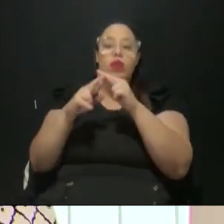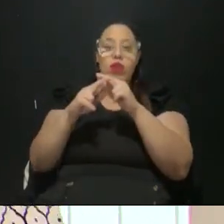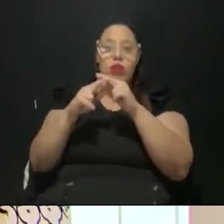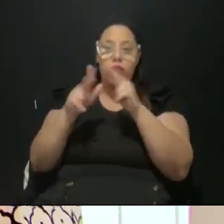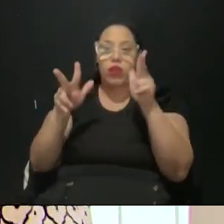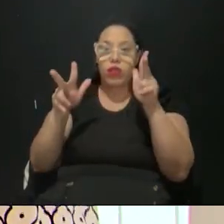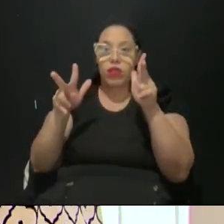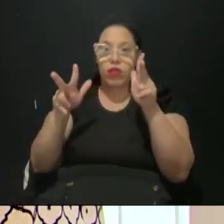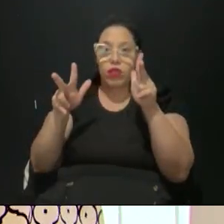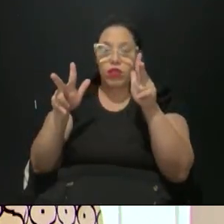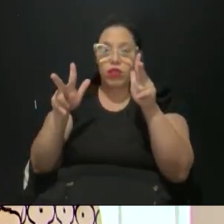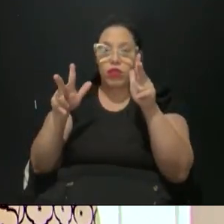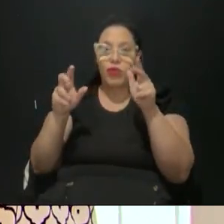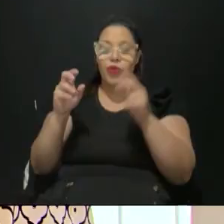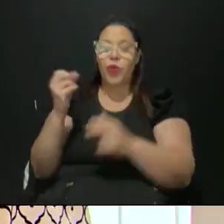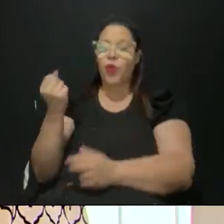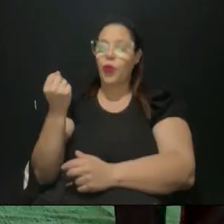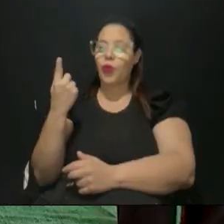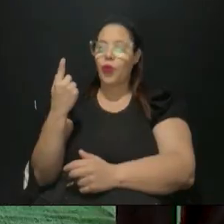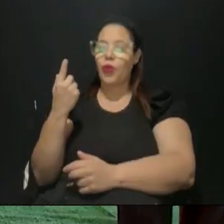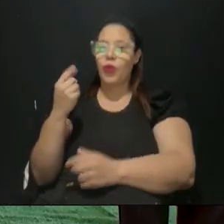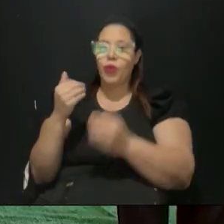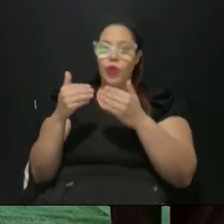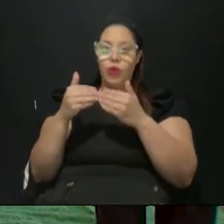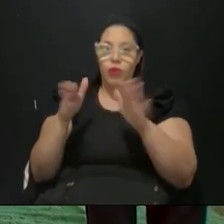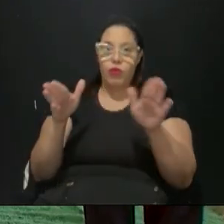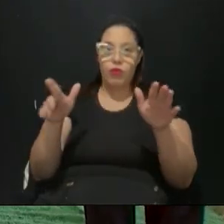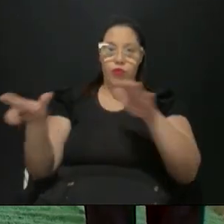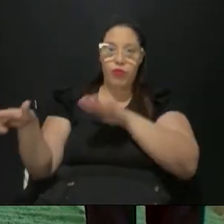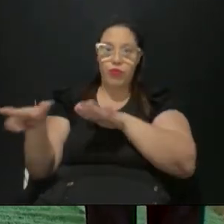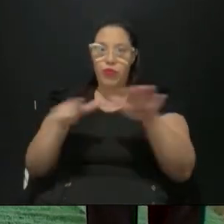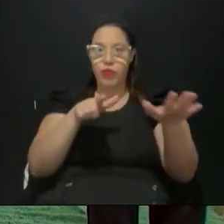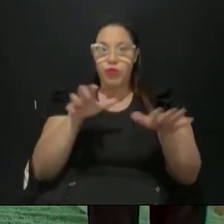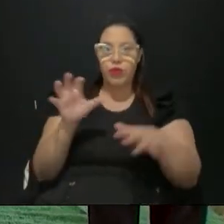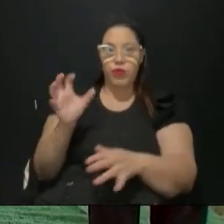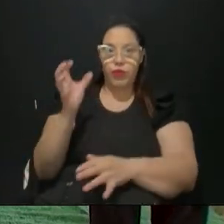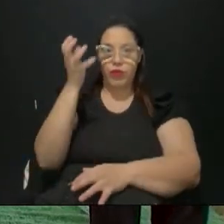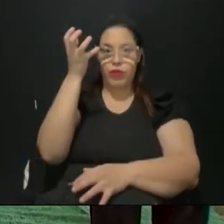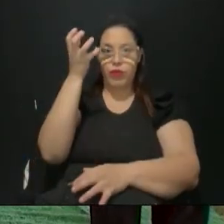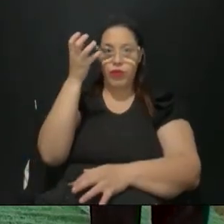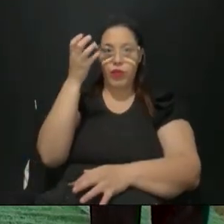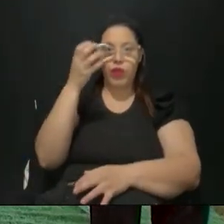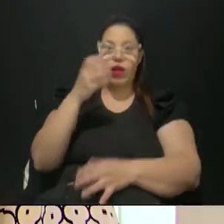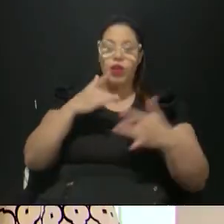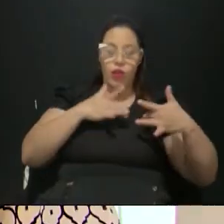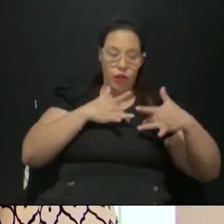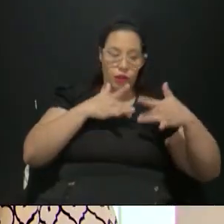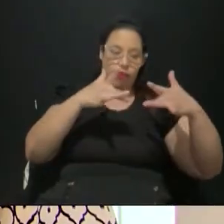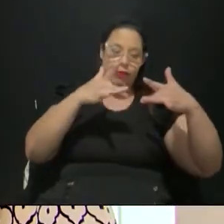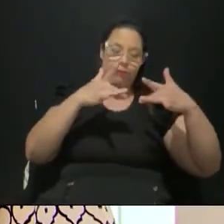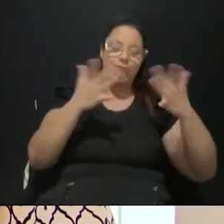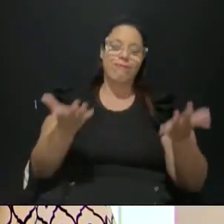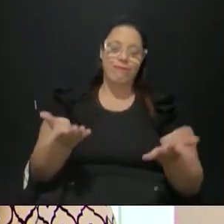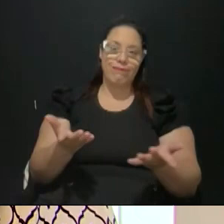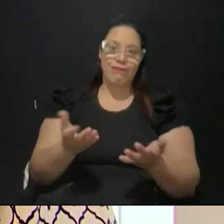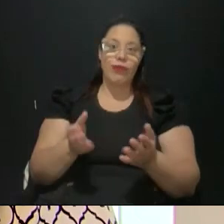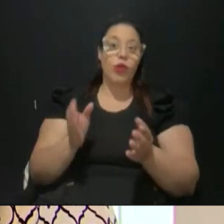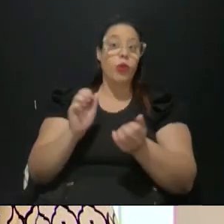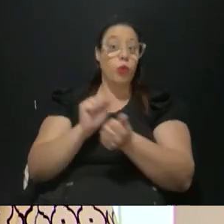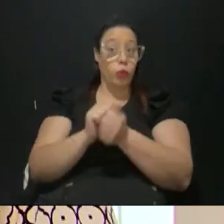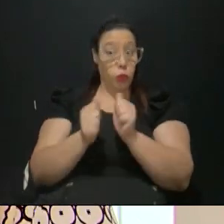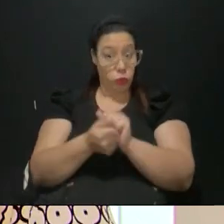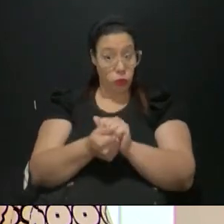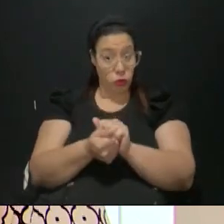diferença é o que nos torna únicos a abertura da Semana aconteceu com uma ação solidária nada mais